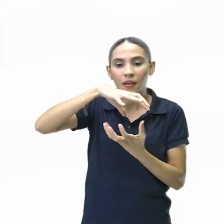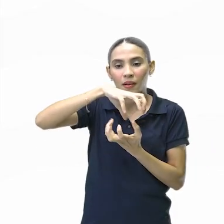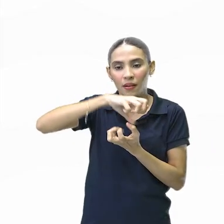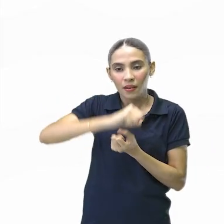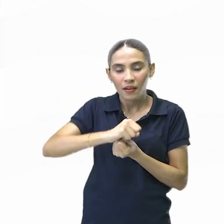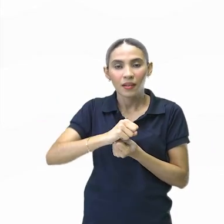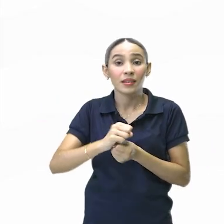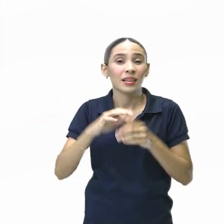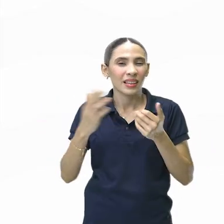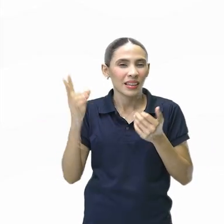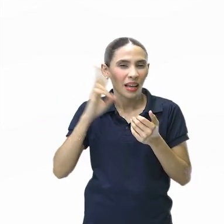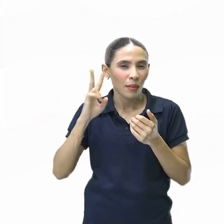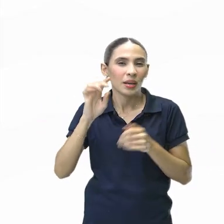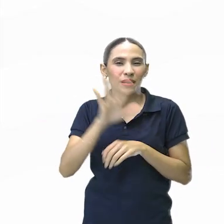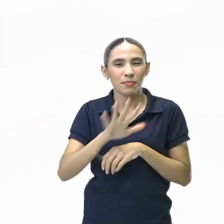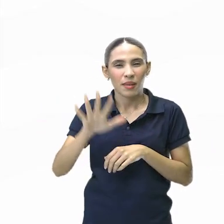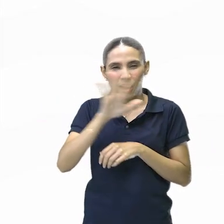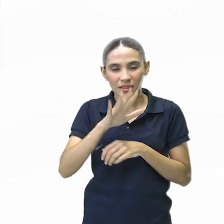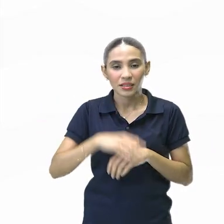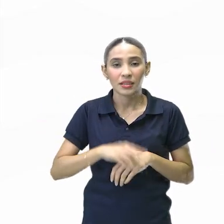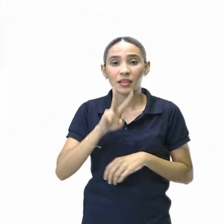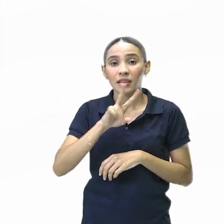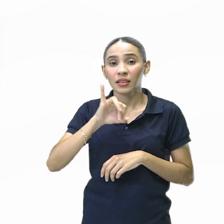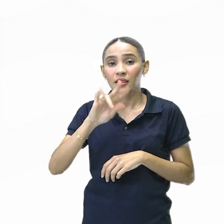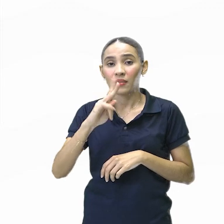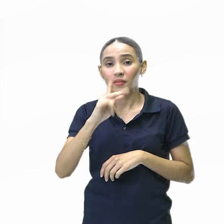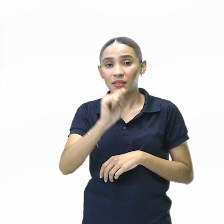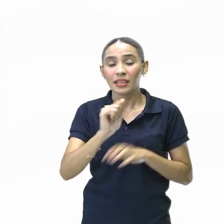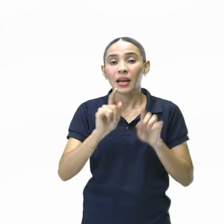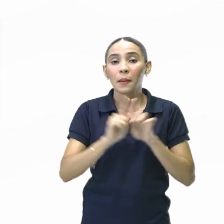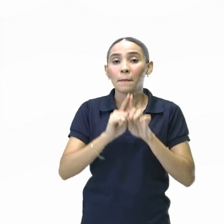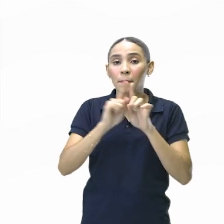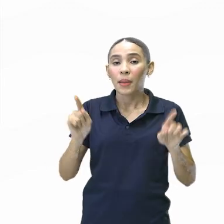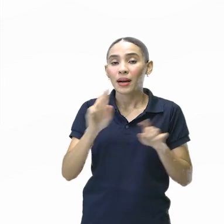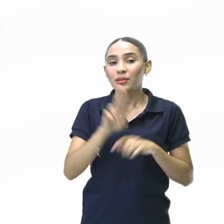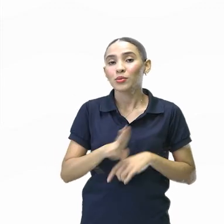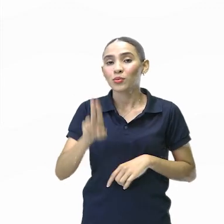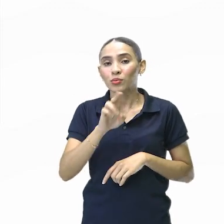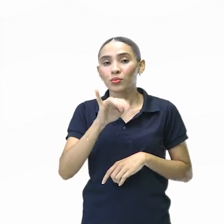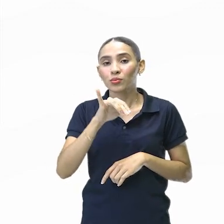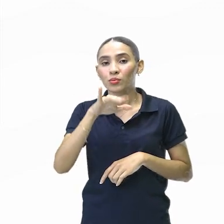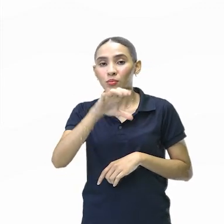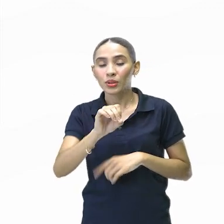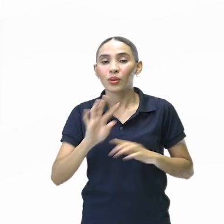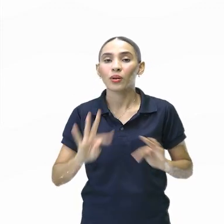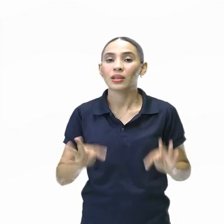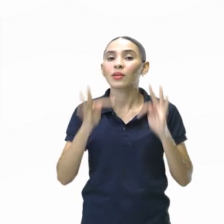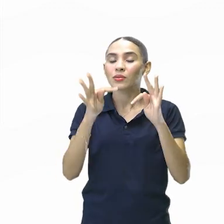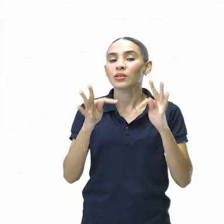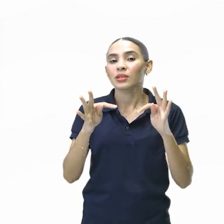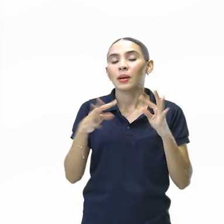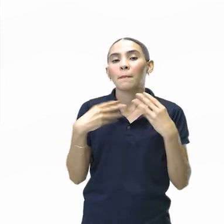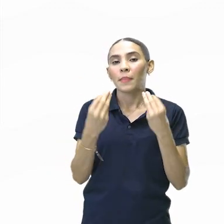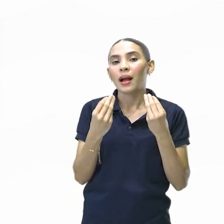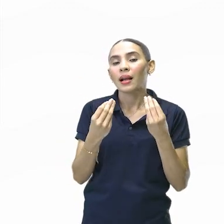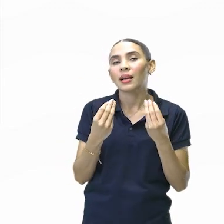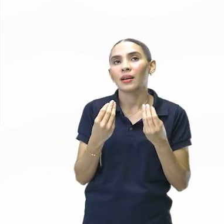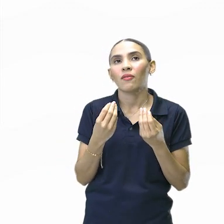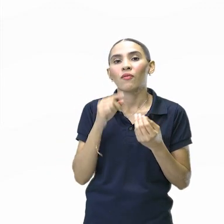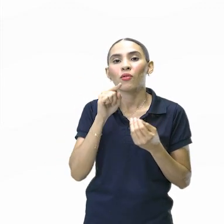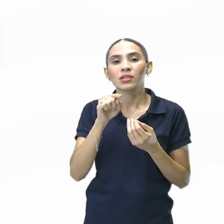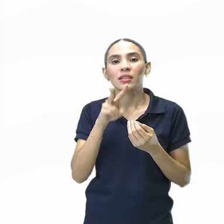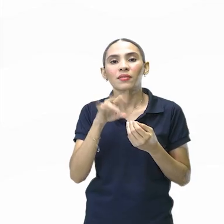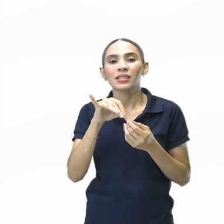a aula numa vinha. Já o uso da biotecnologia seria fazer o uso